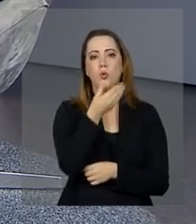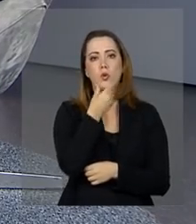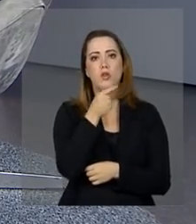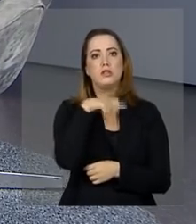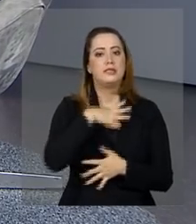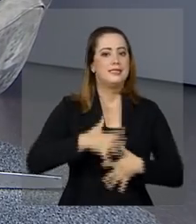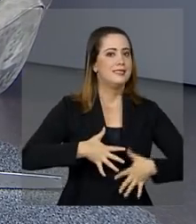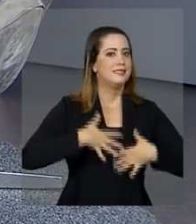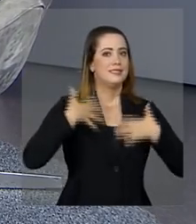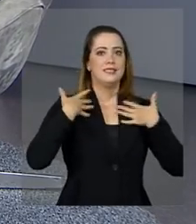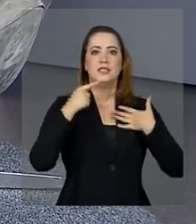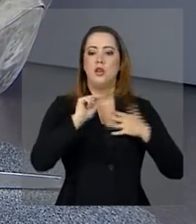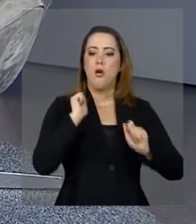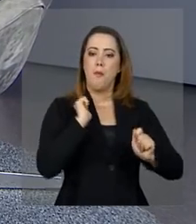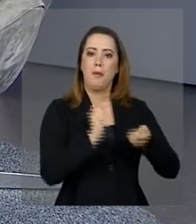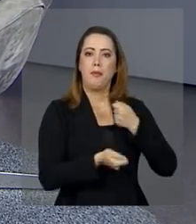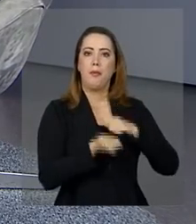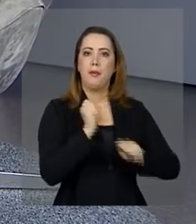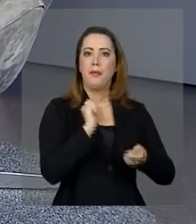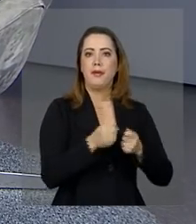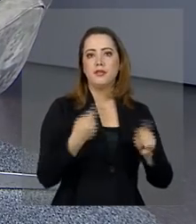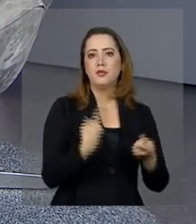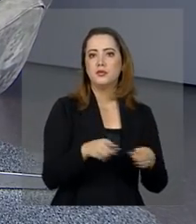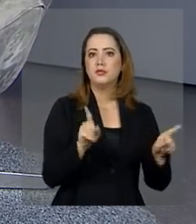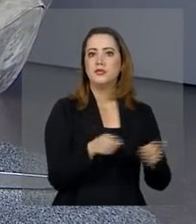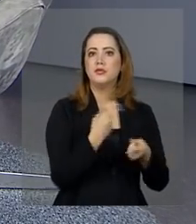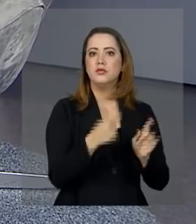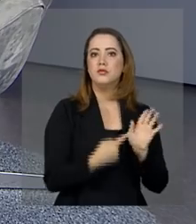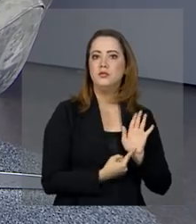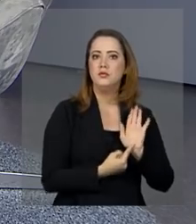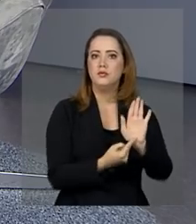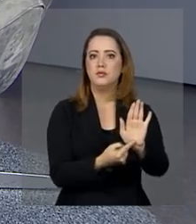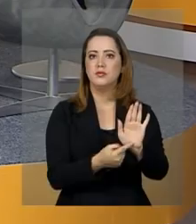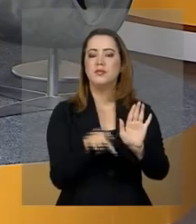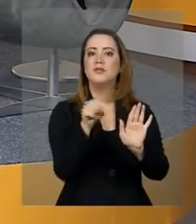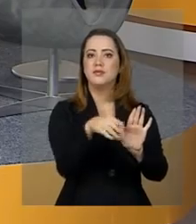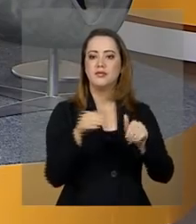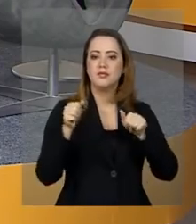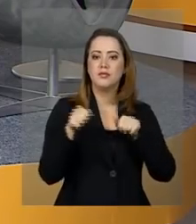participar da banda marcial da escola que vai se apresentar no desfile.